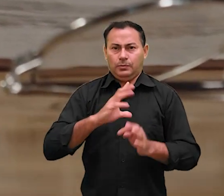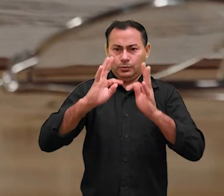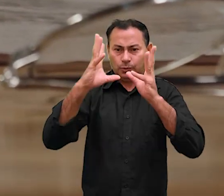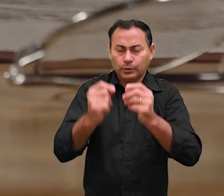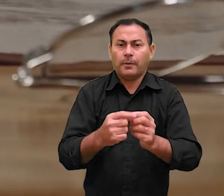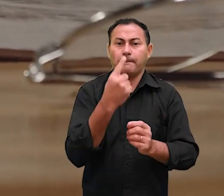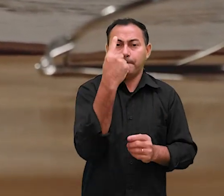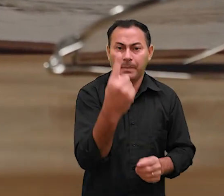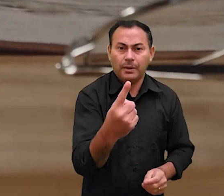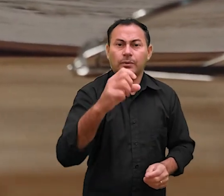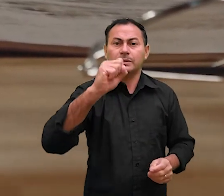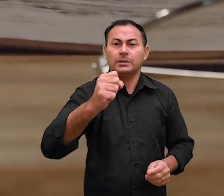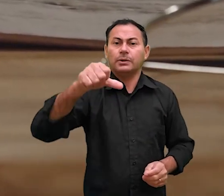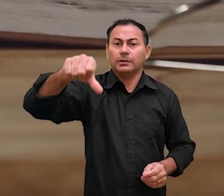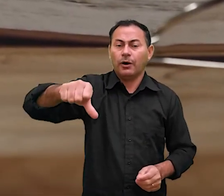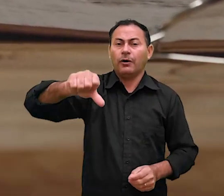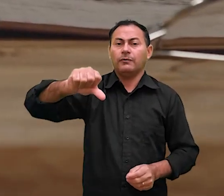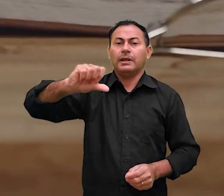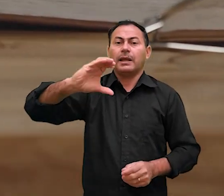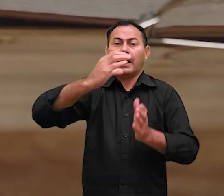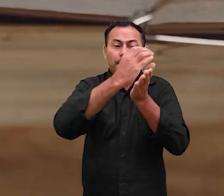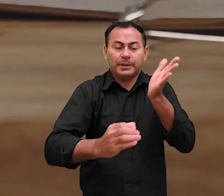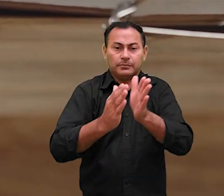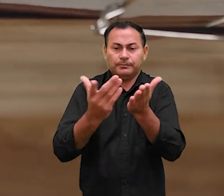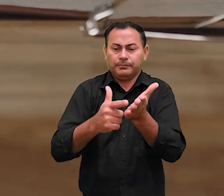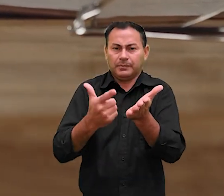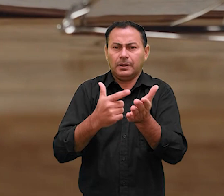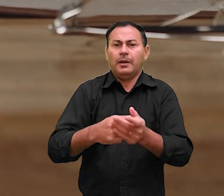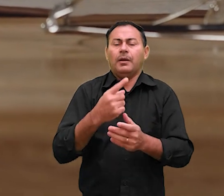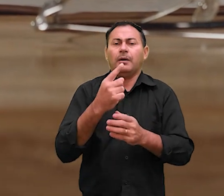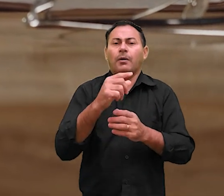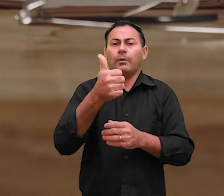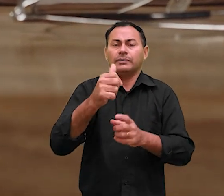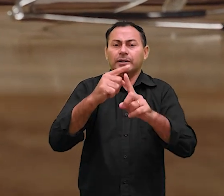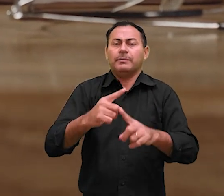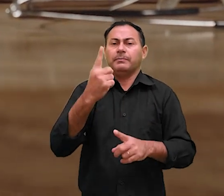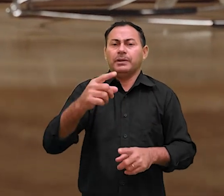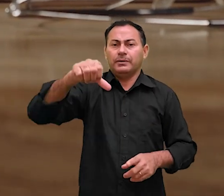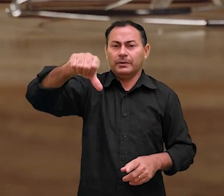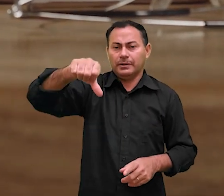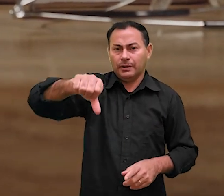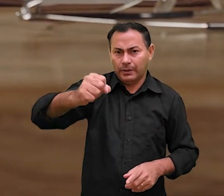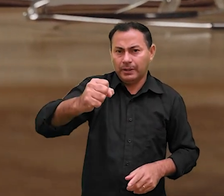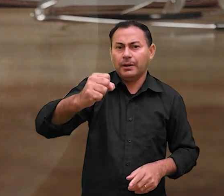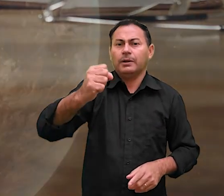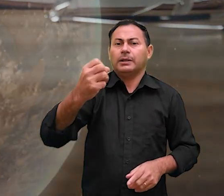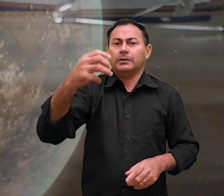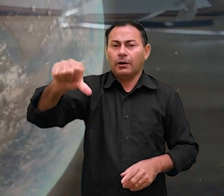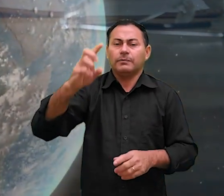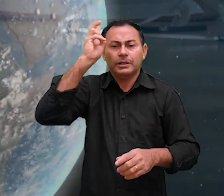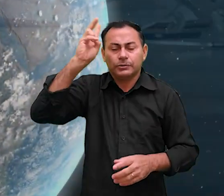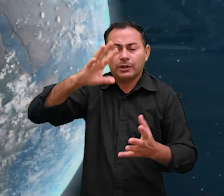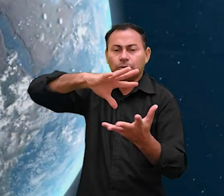ao todo 1.189 capítulos na Bíblia. 11 desses 1.189 capítulos são dedicados